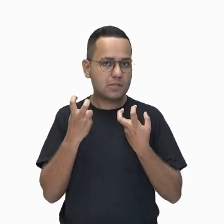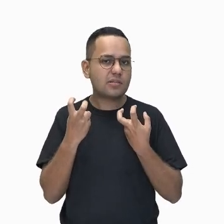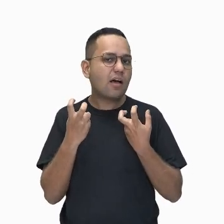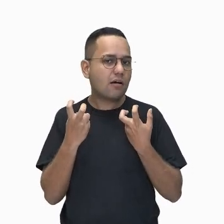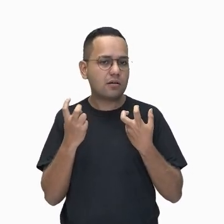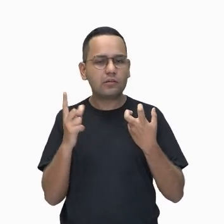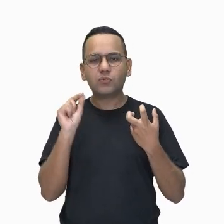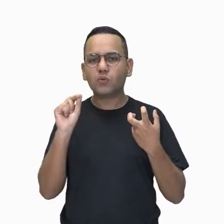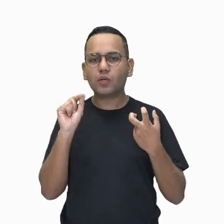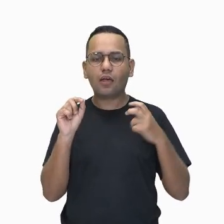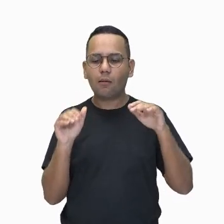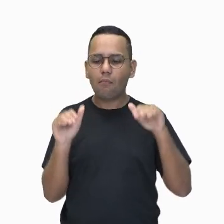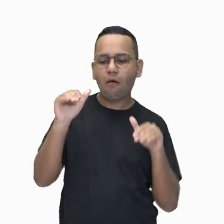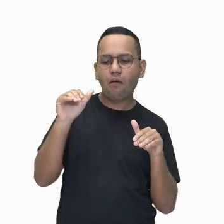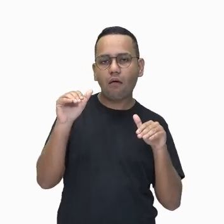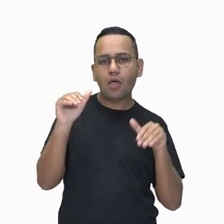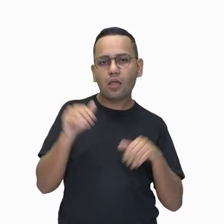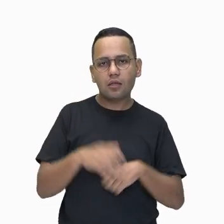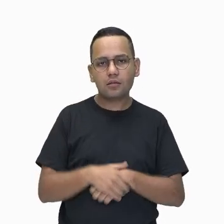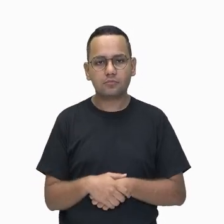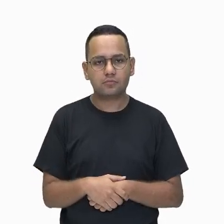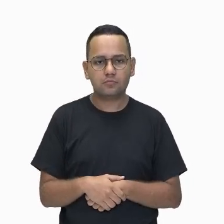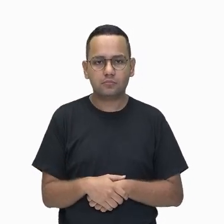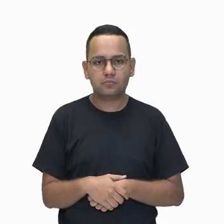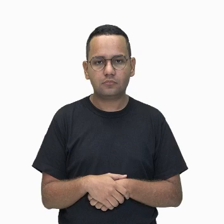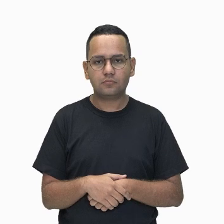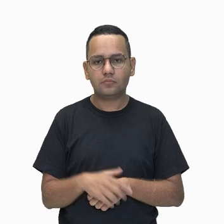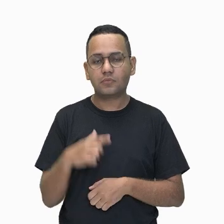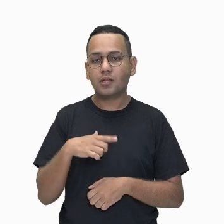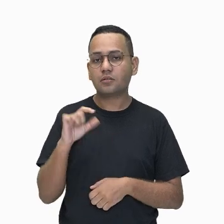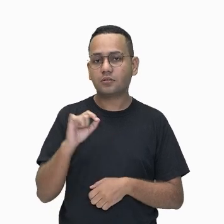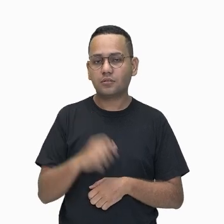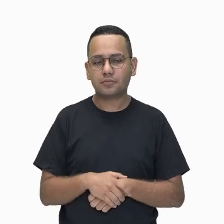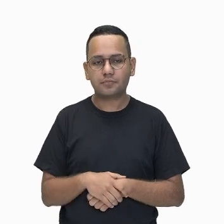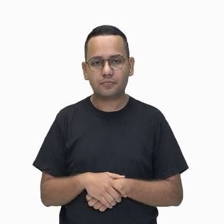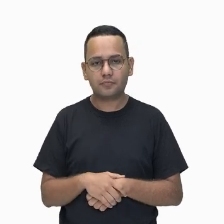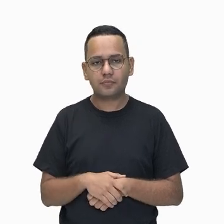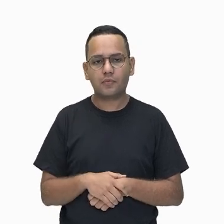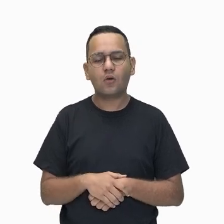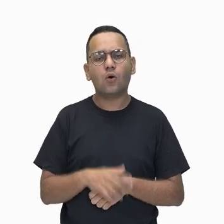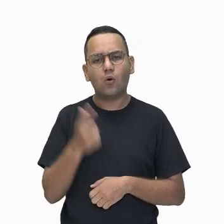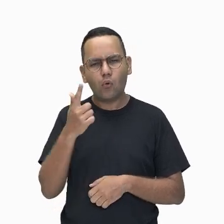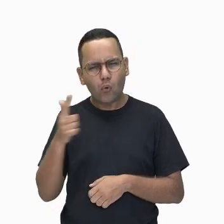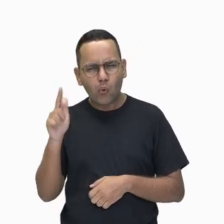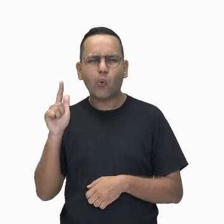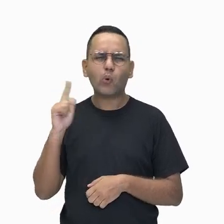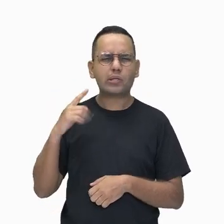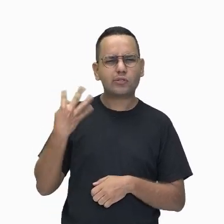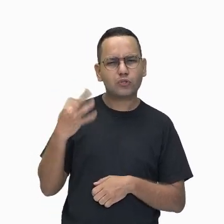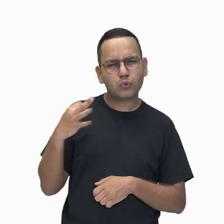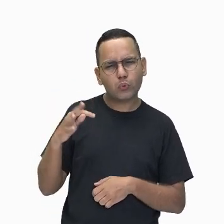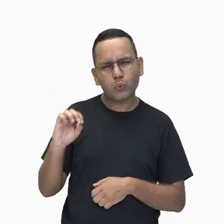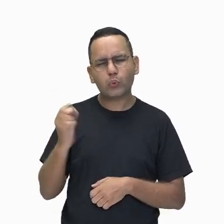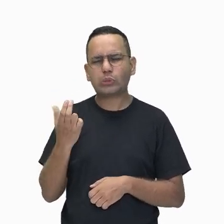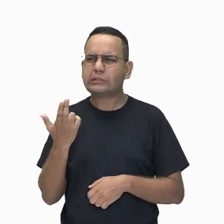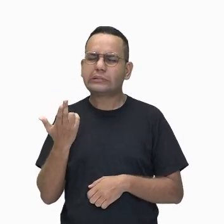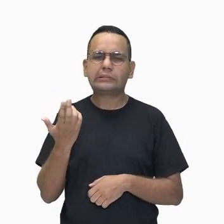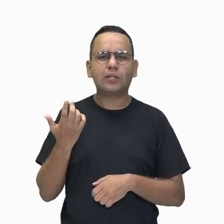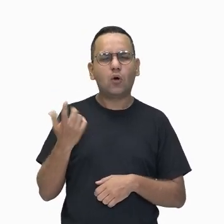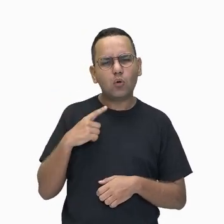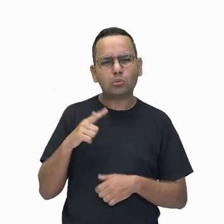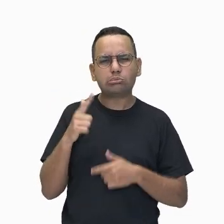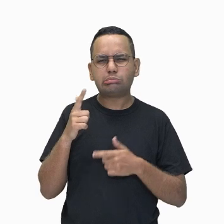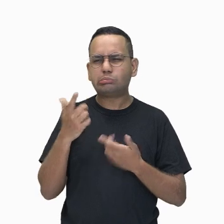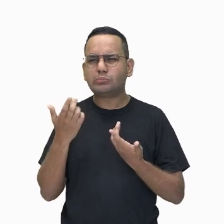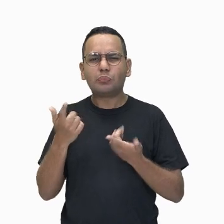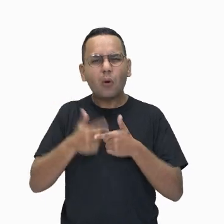entortada aí na coluna, né? E isso ocasiona aí outros aspectos como dor, desconforto, né, na